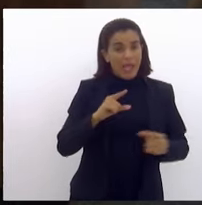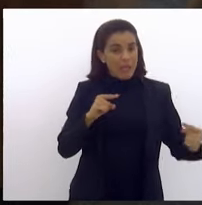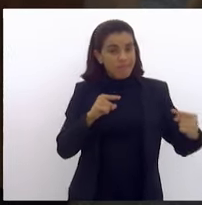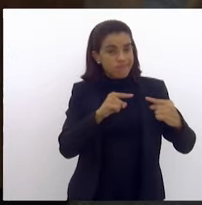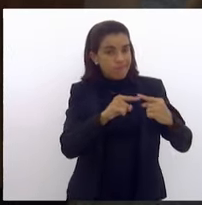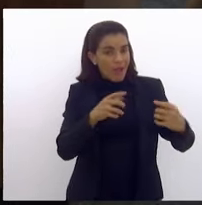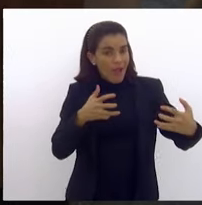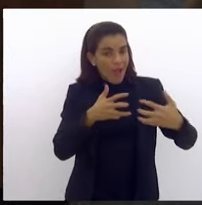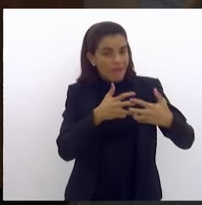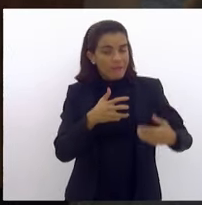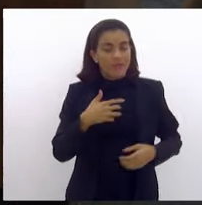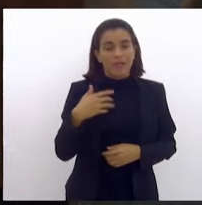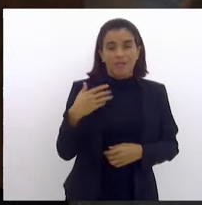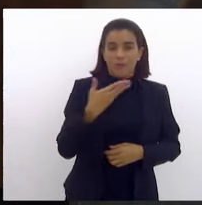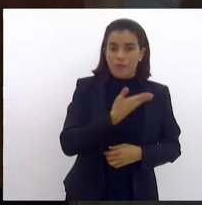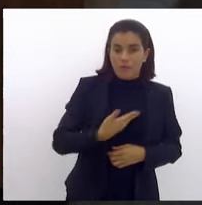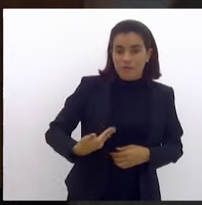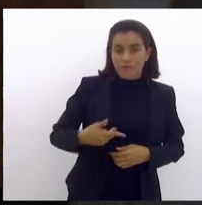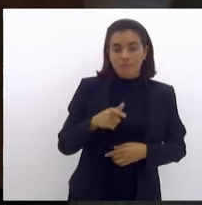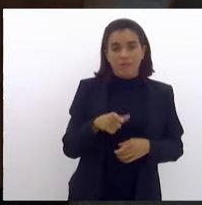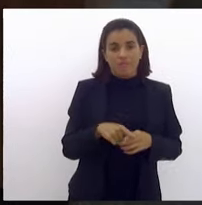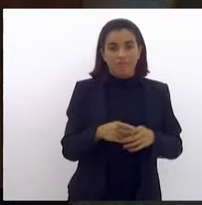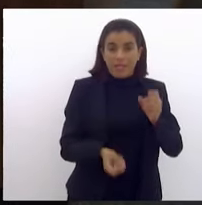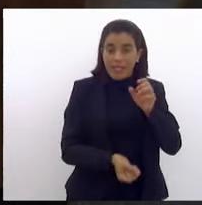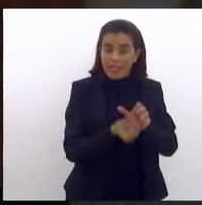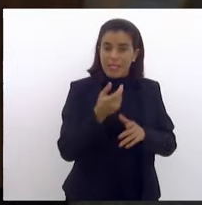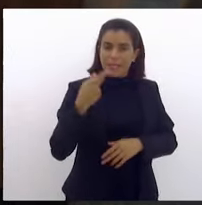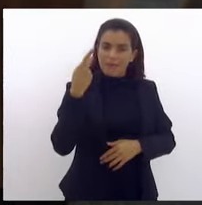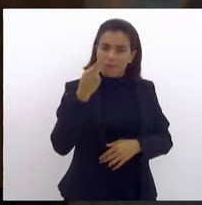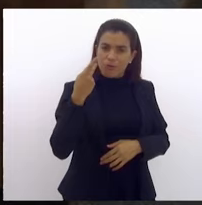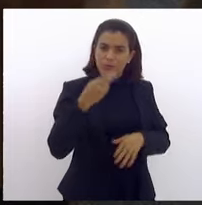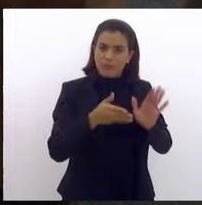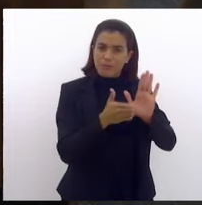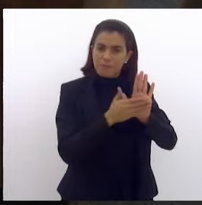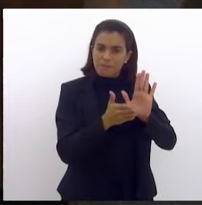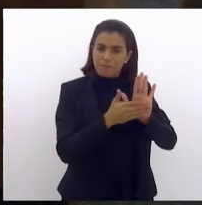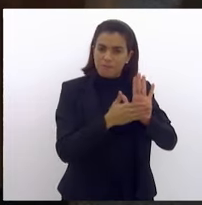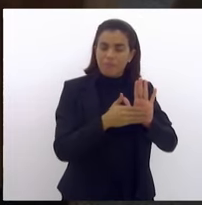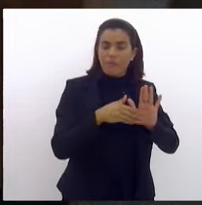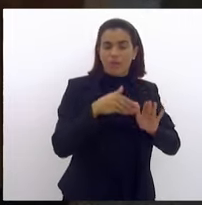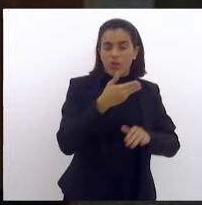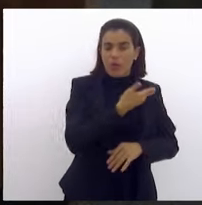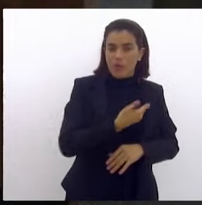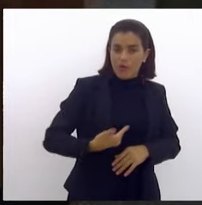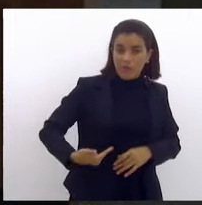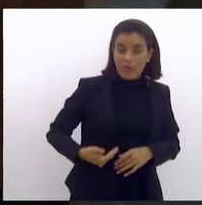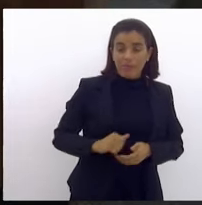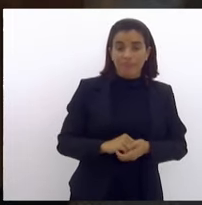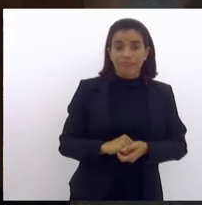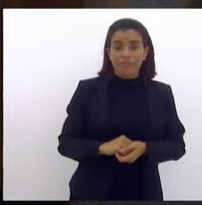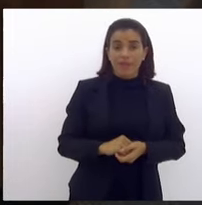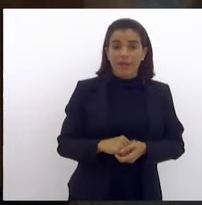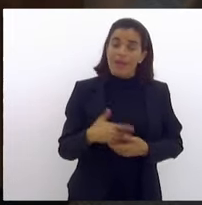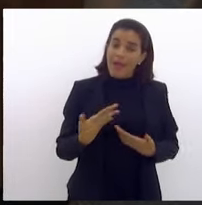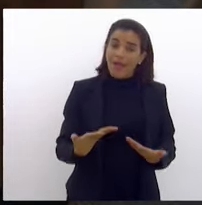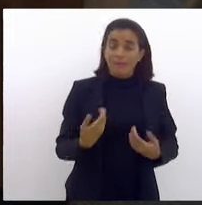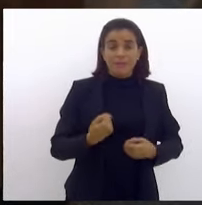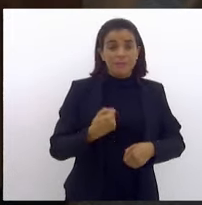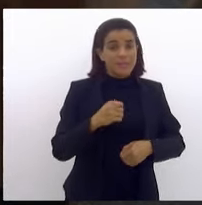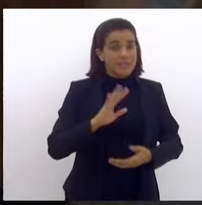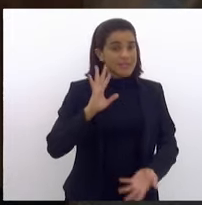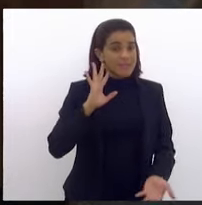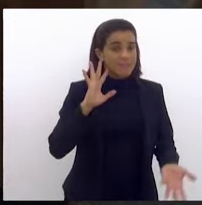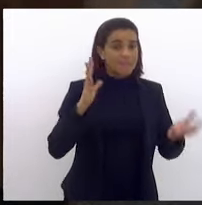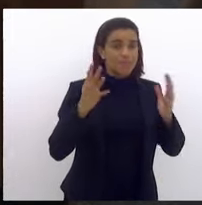afinidade com ele, constrói politicamente um programa de governo e depois você tem que materializar